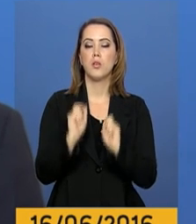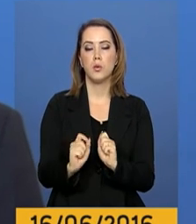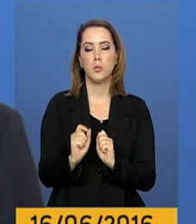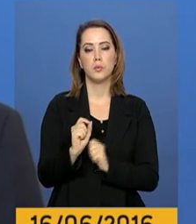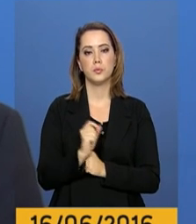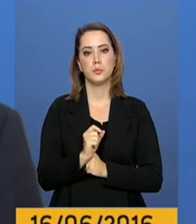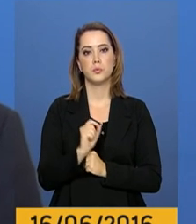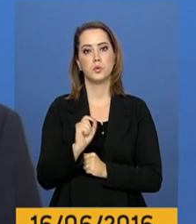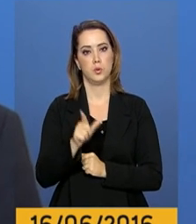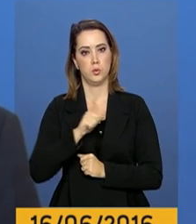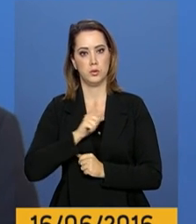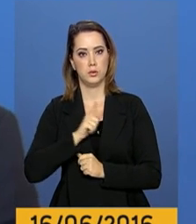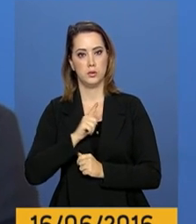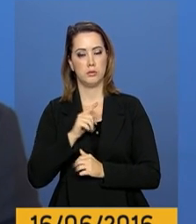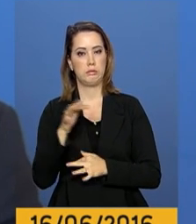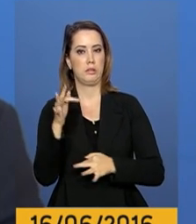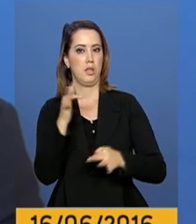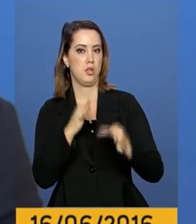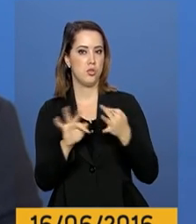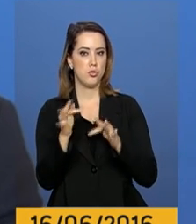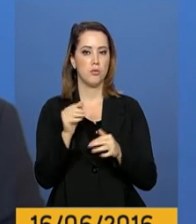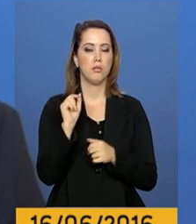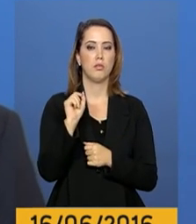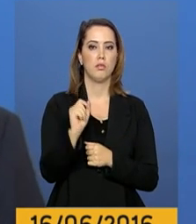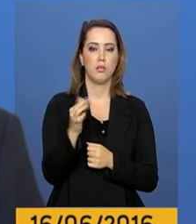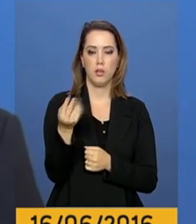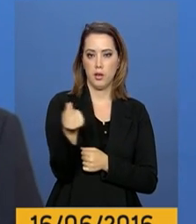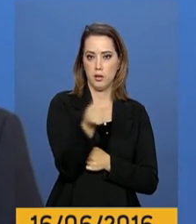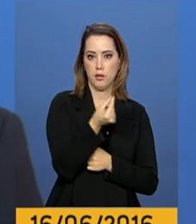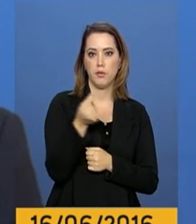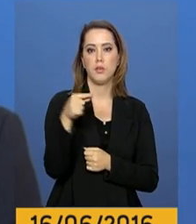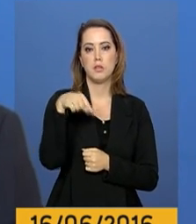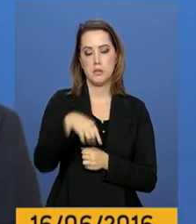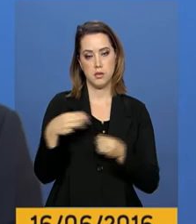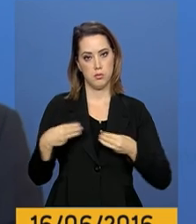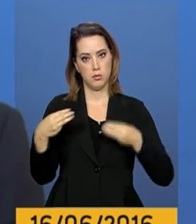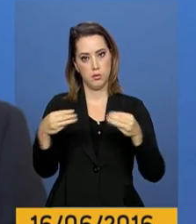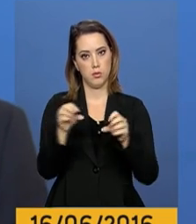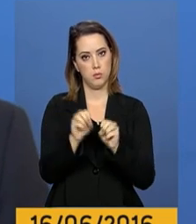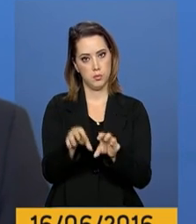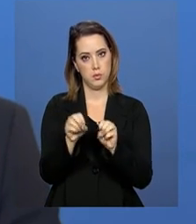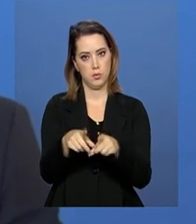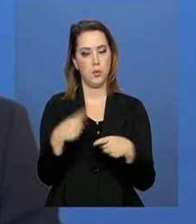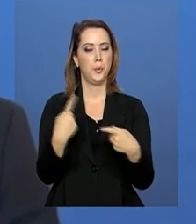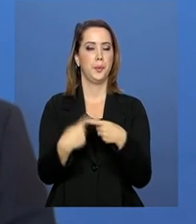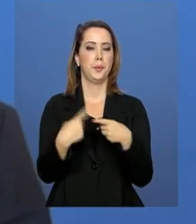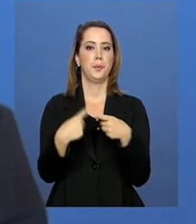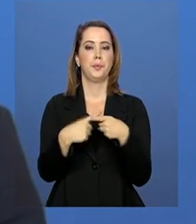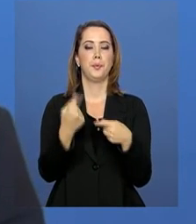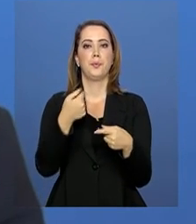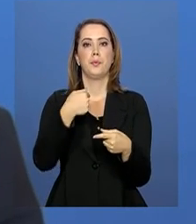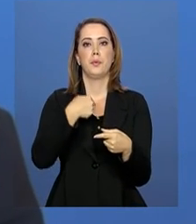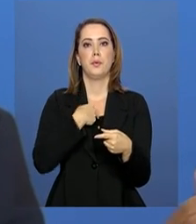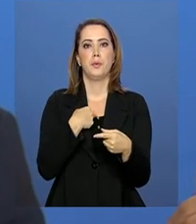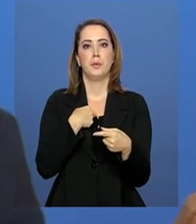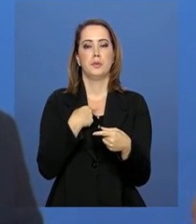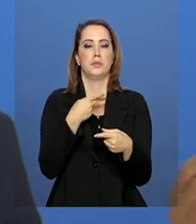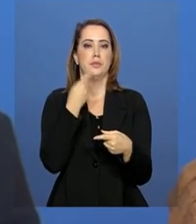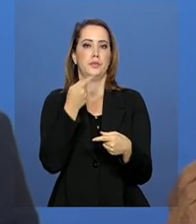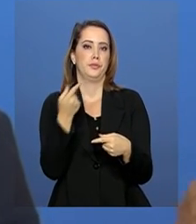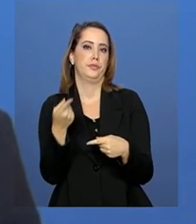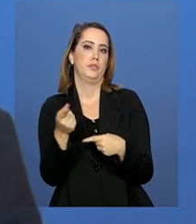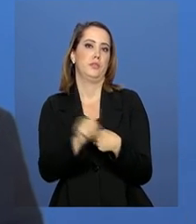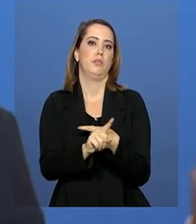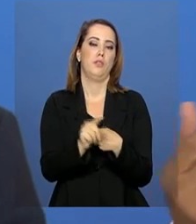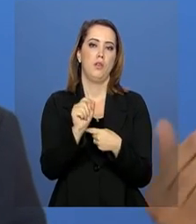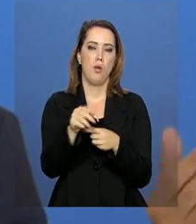disponibilizadas, técnicas e financeiras dentro do Ministério da Educação. E não entendemos por que penalizar uma família porque tem uma renda